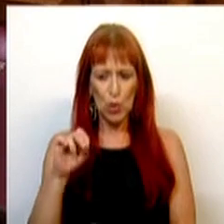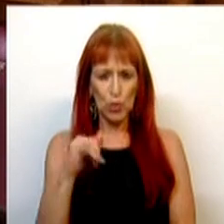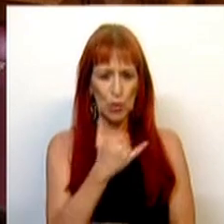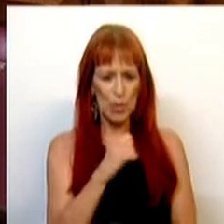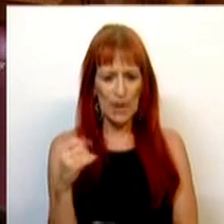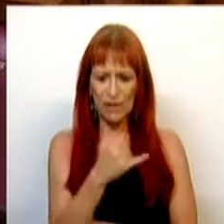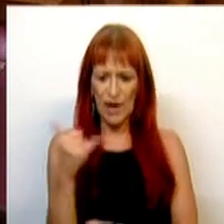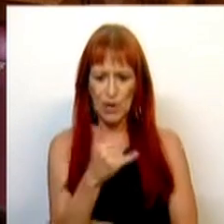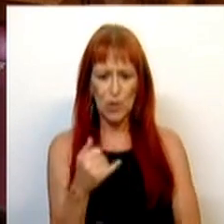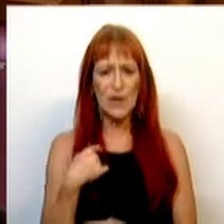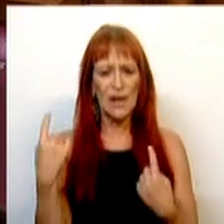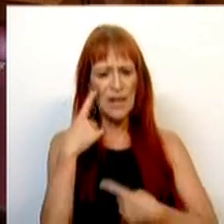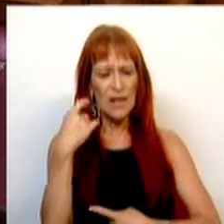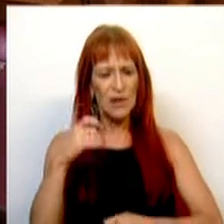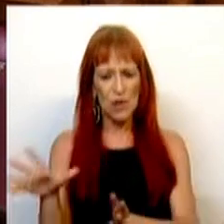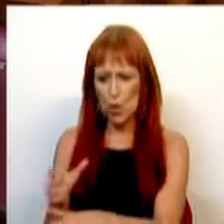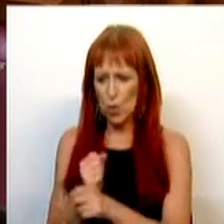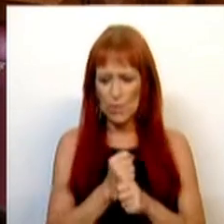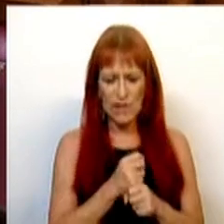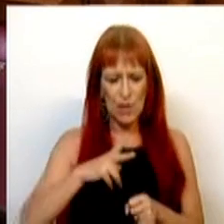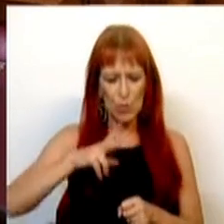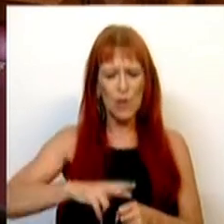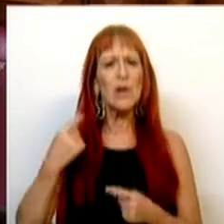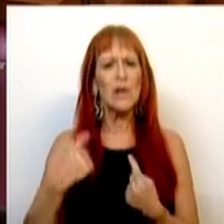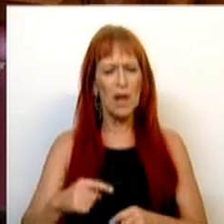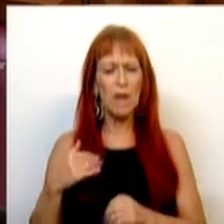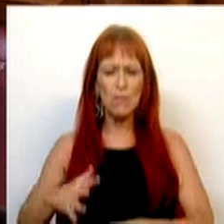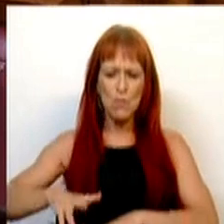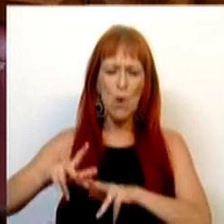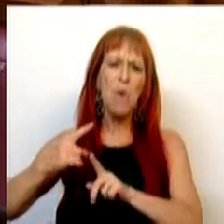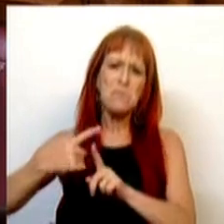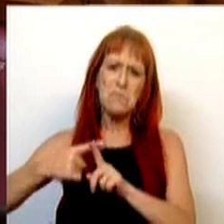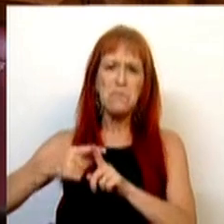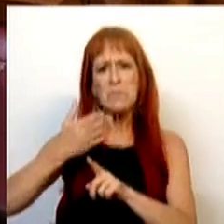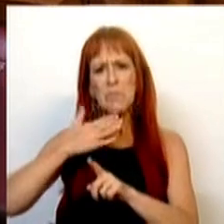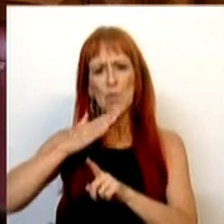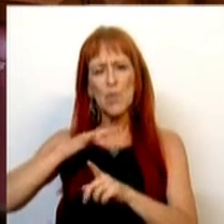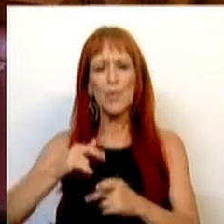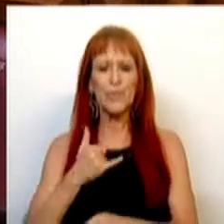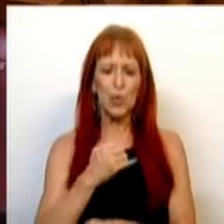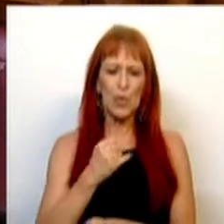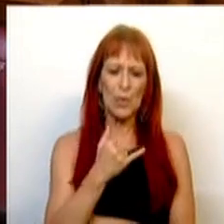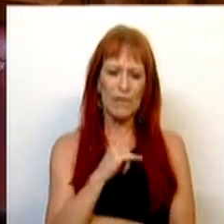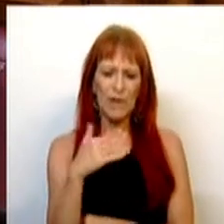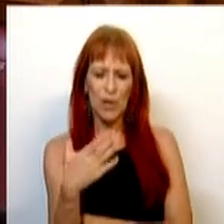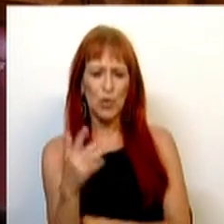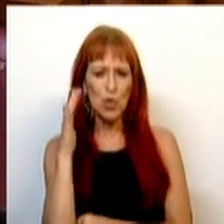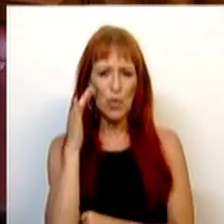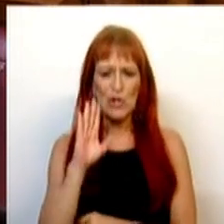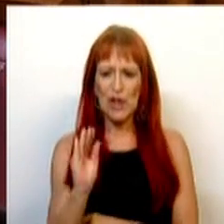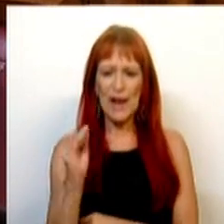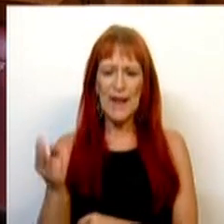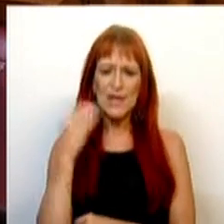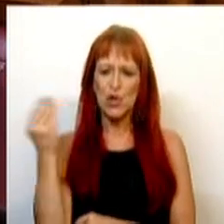de 2022, constata-se que o acolhimento em Portugal tem vindo a evoluir positivamente. Em 2021, o número